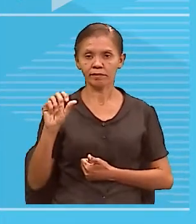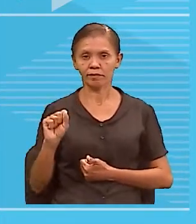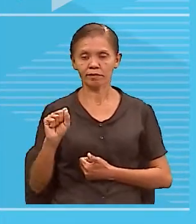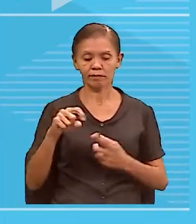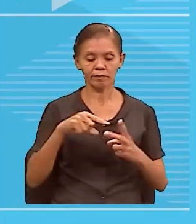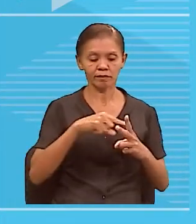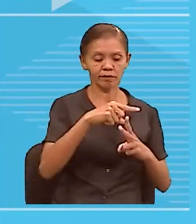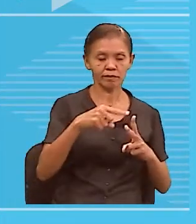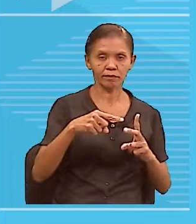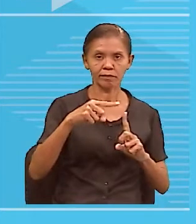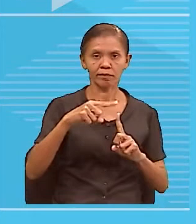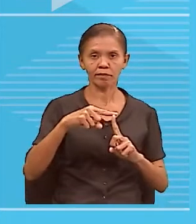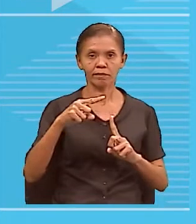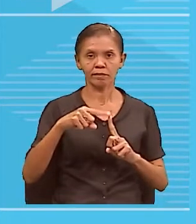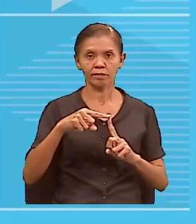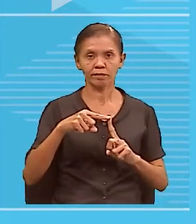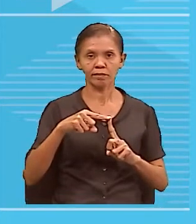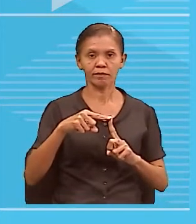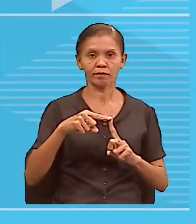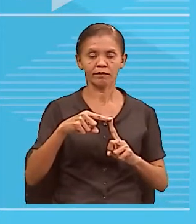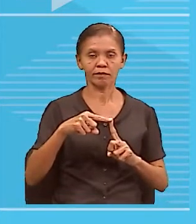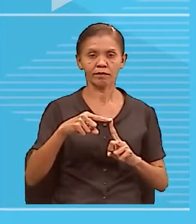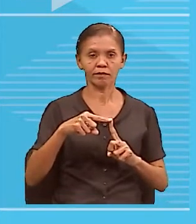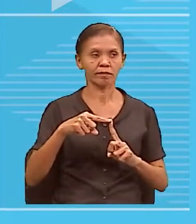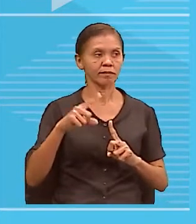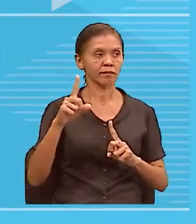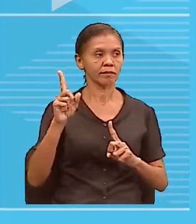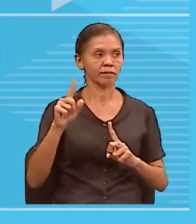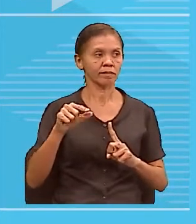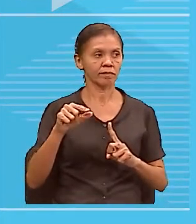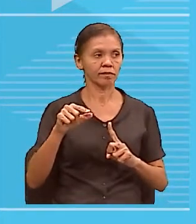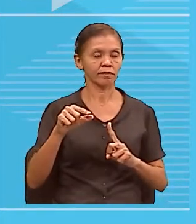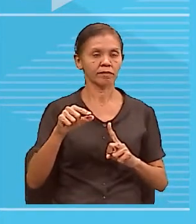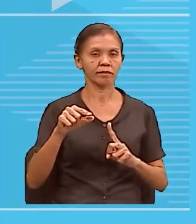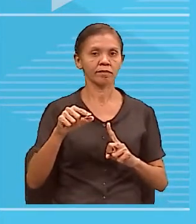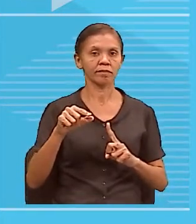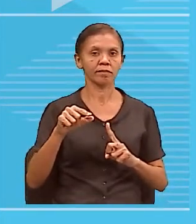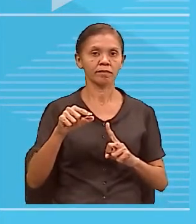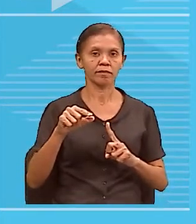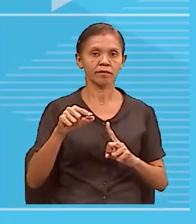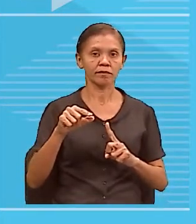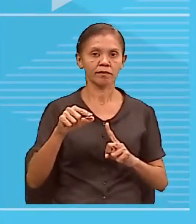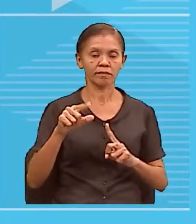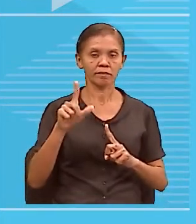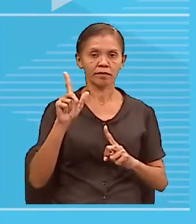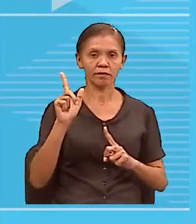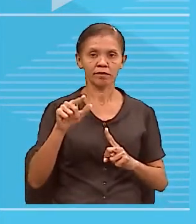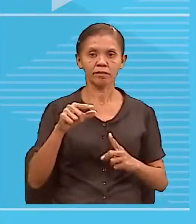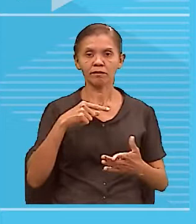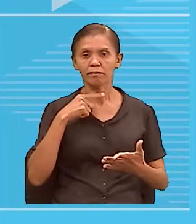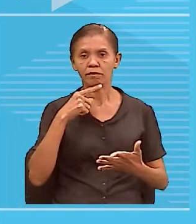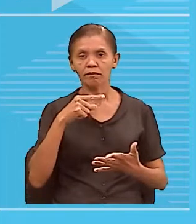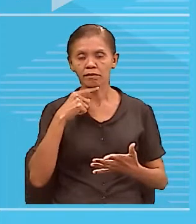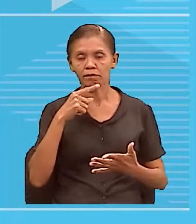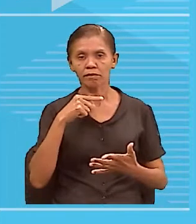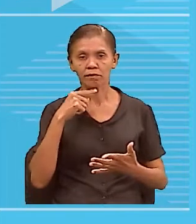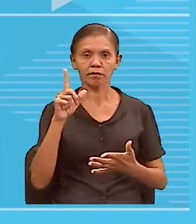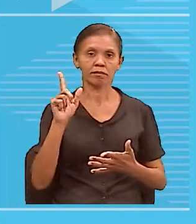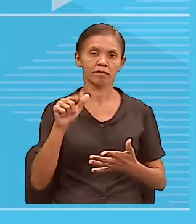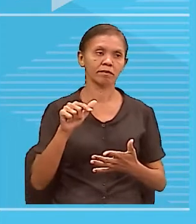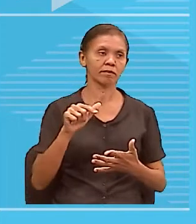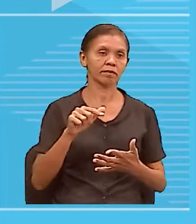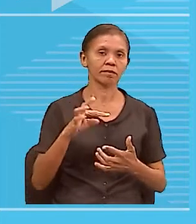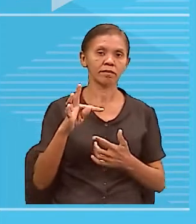indicativo ou do subjuntivo tem duas formas que não dariam no subjuntivo a forma do tu que foi